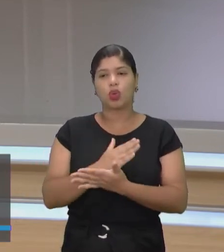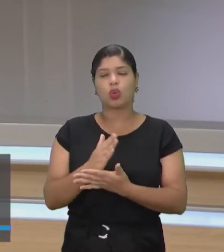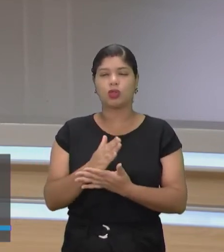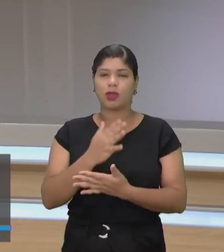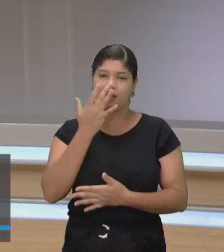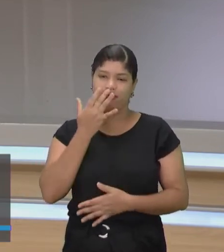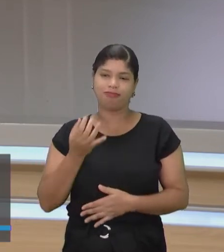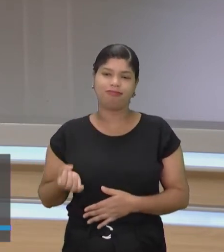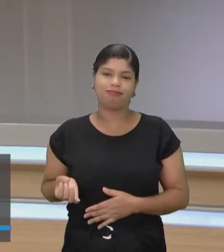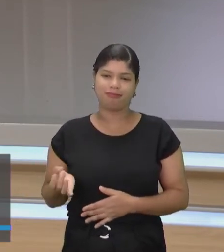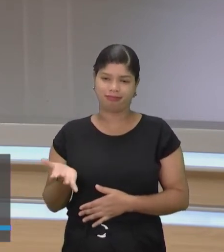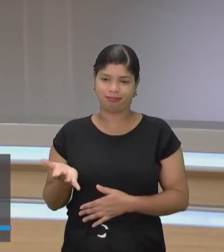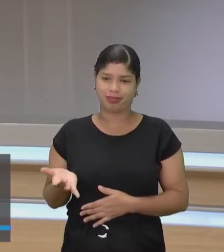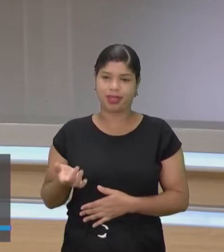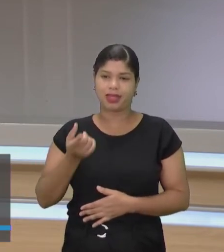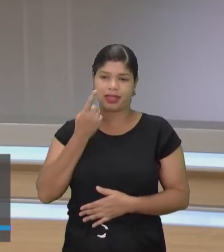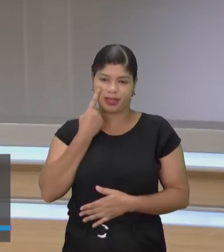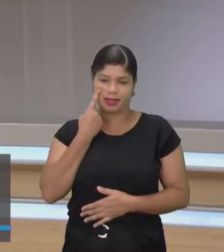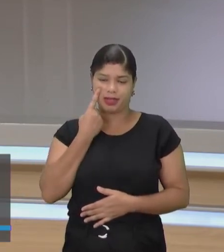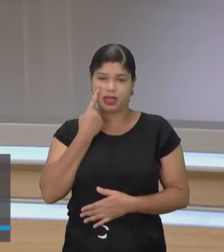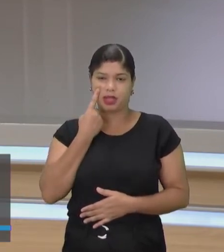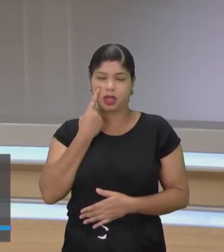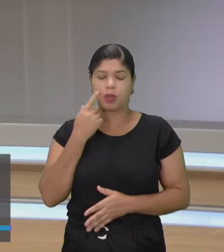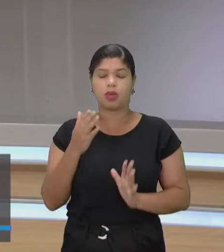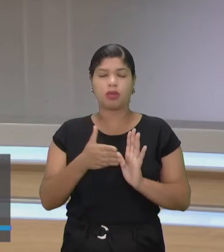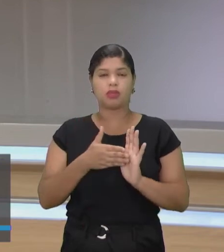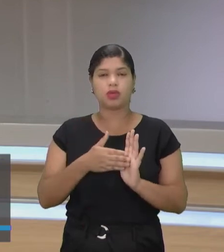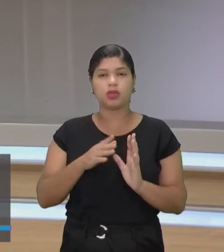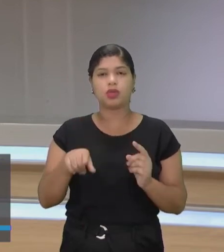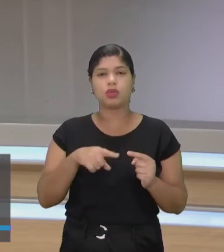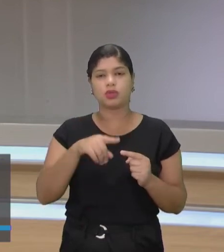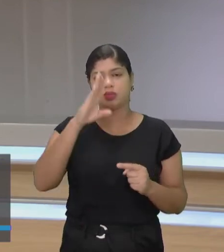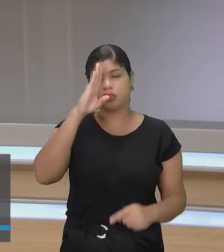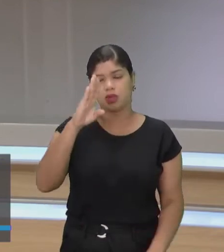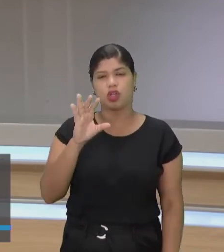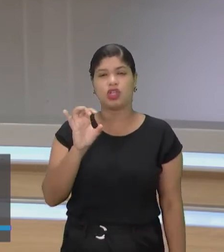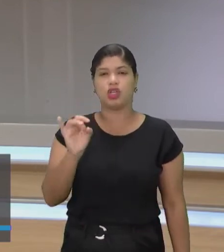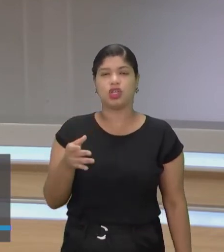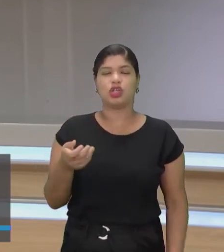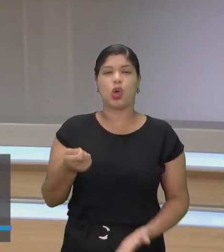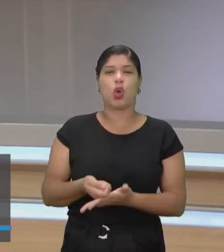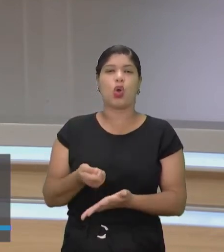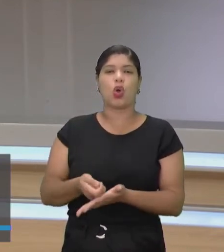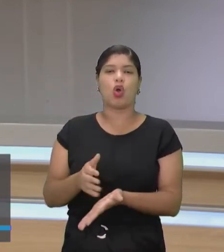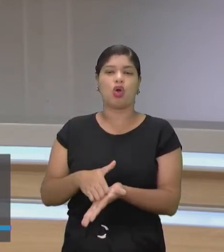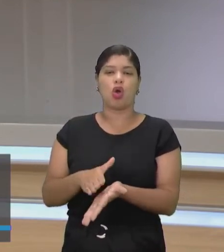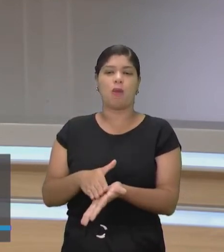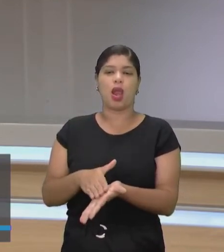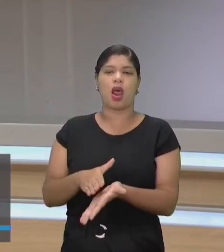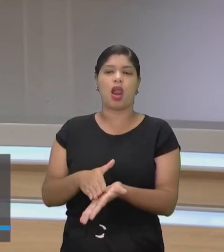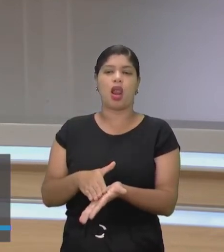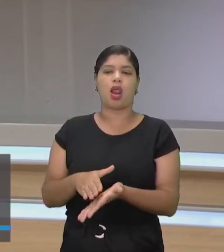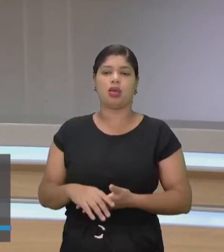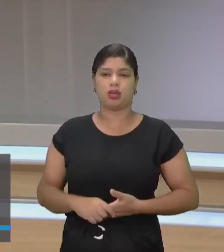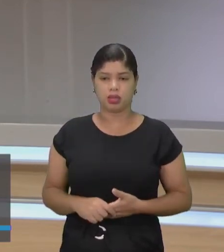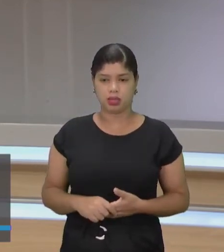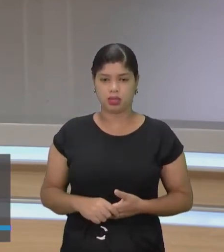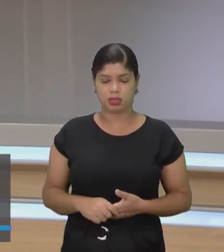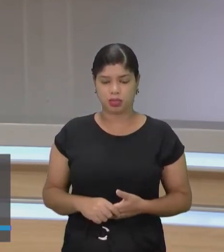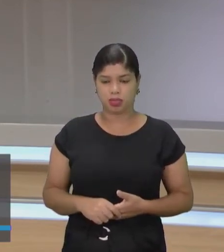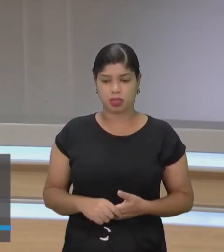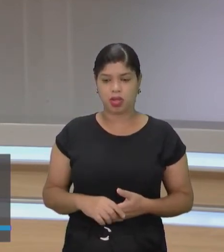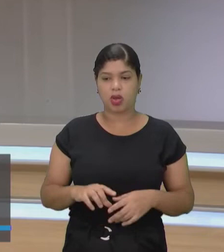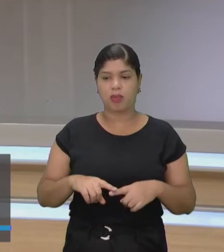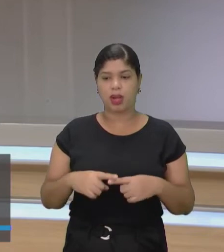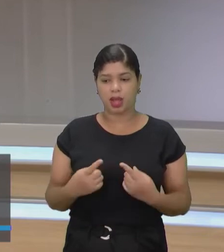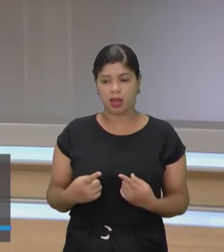lixo. Então, é esse o propósito principal dessas taxas. Não só o ato de cobrar e não só o ato de viabilizar esse